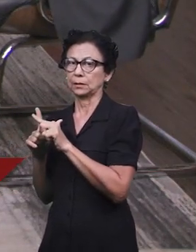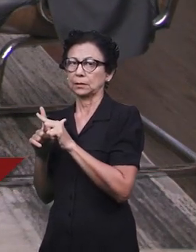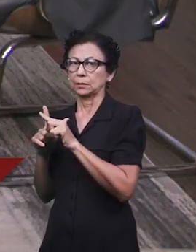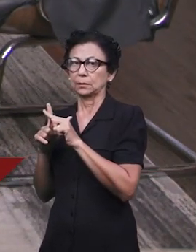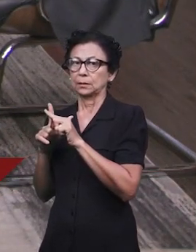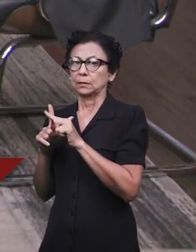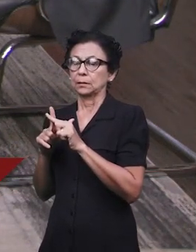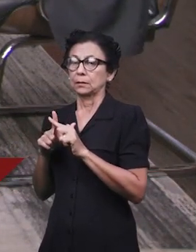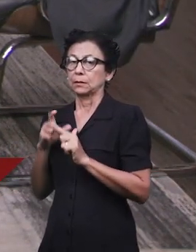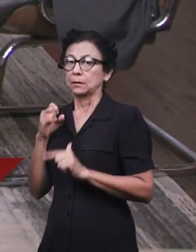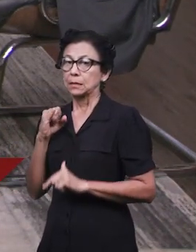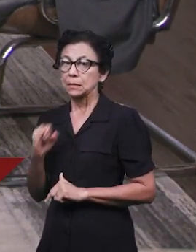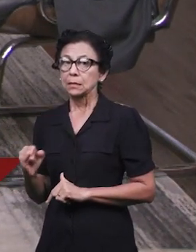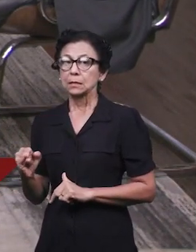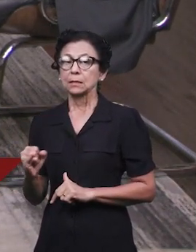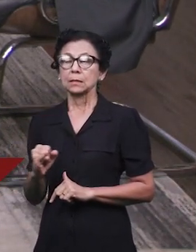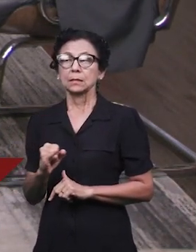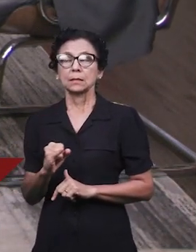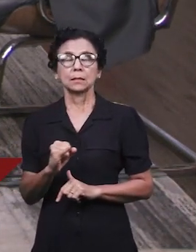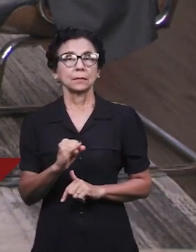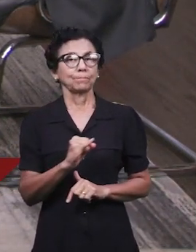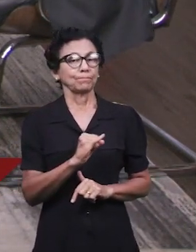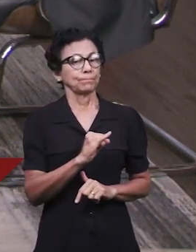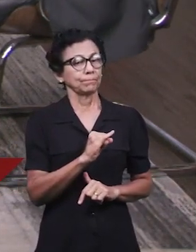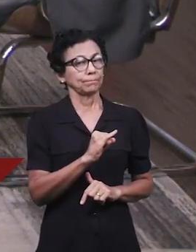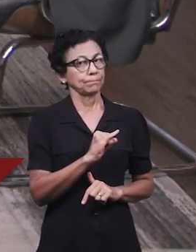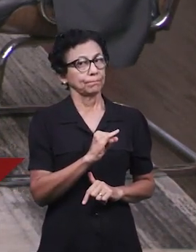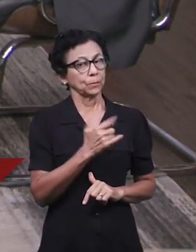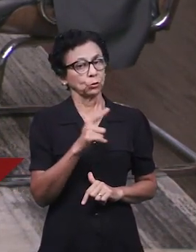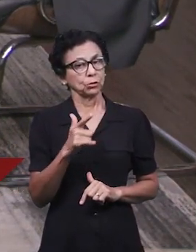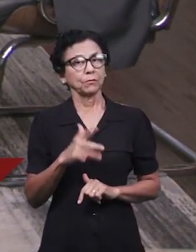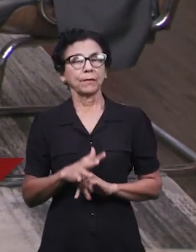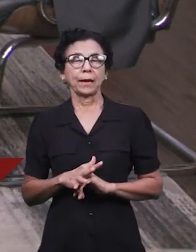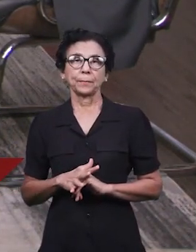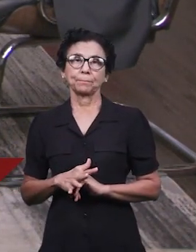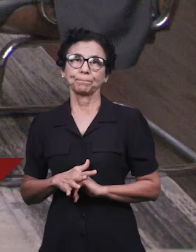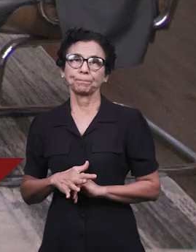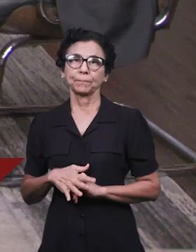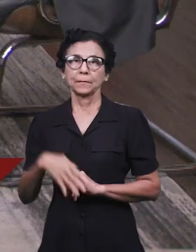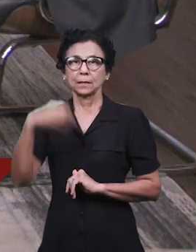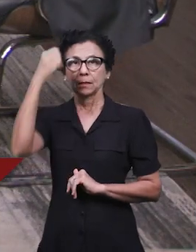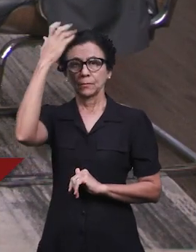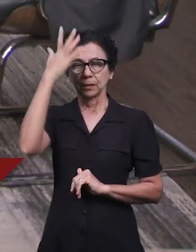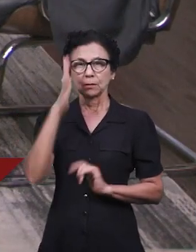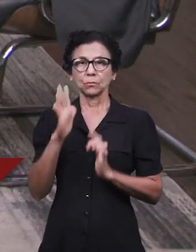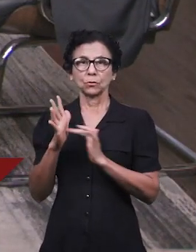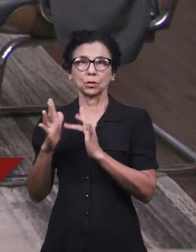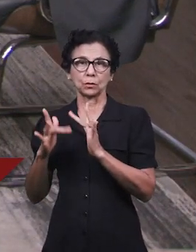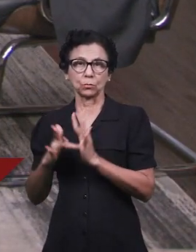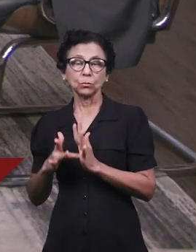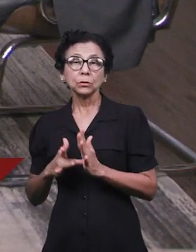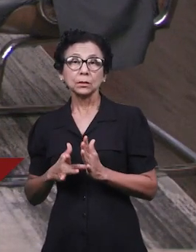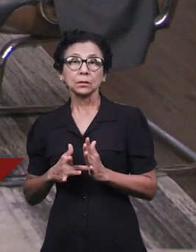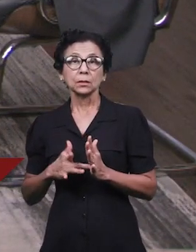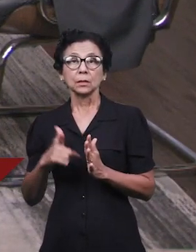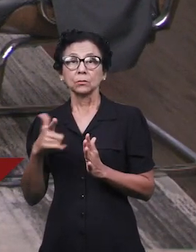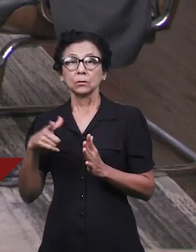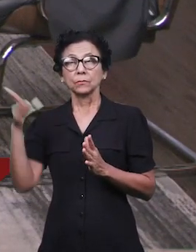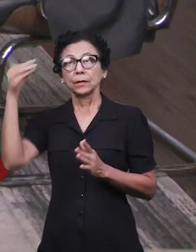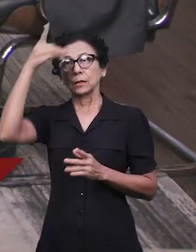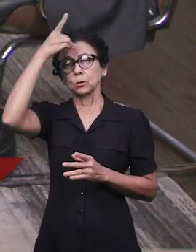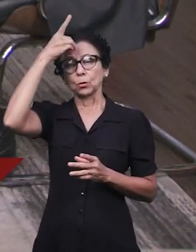Olha, dons espirituais, ministérios levantados pelo Espírito Santo, palavra revelada. Não tem